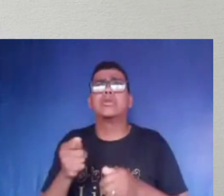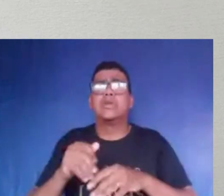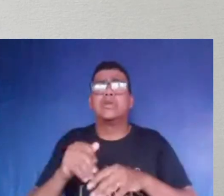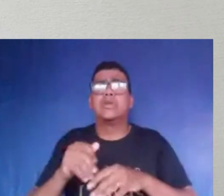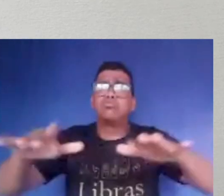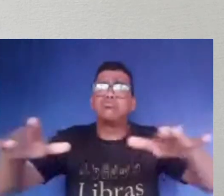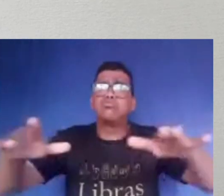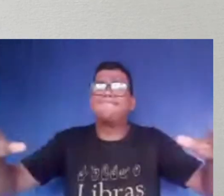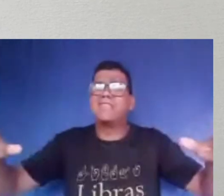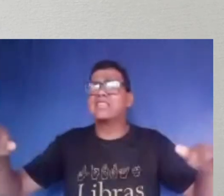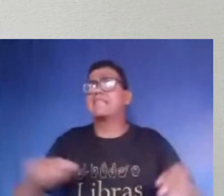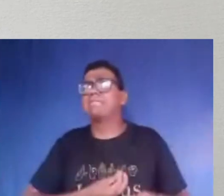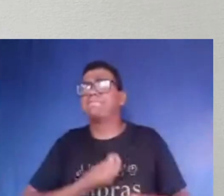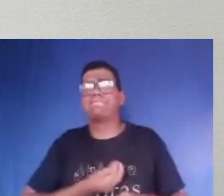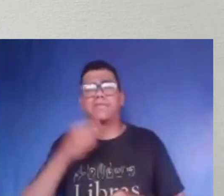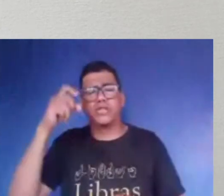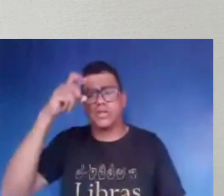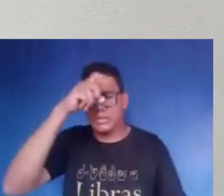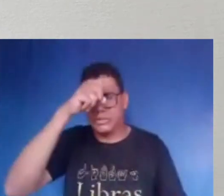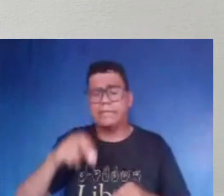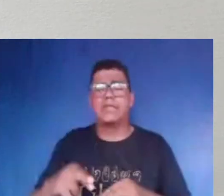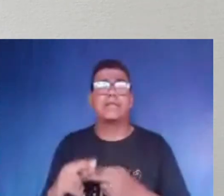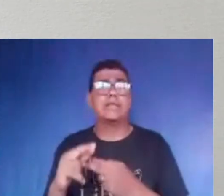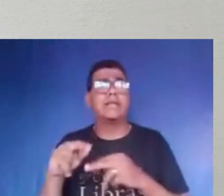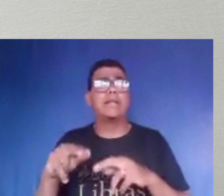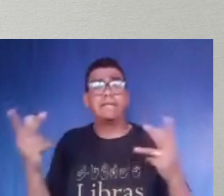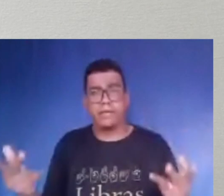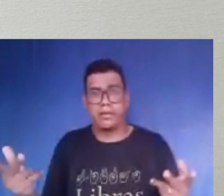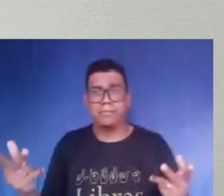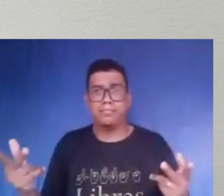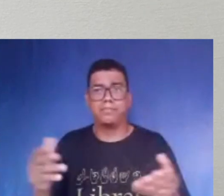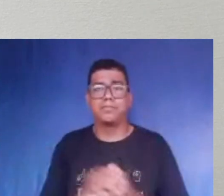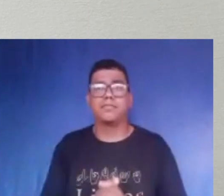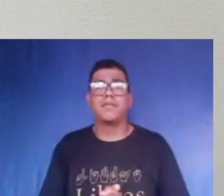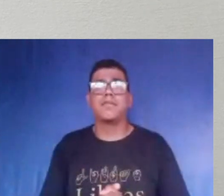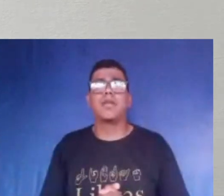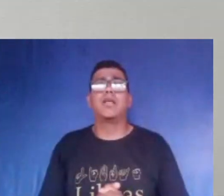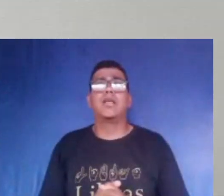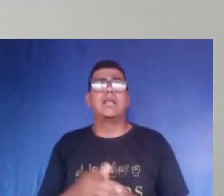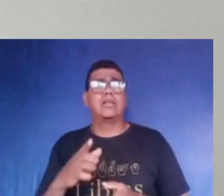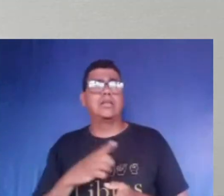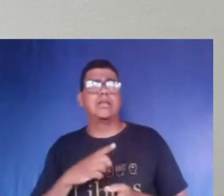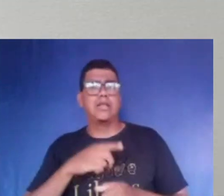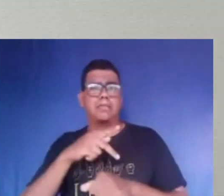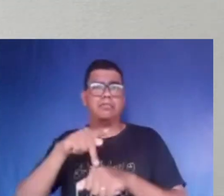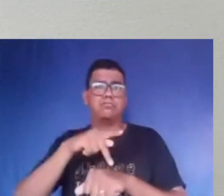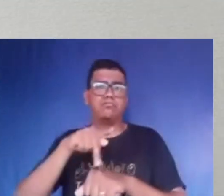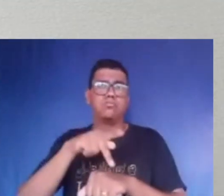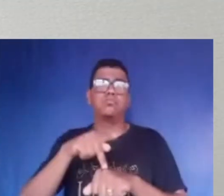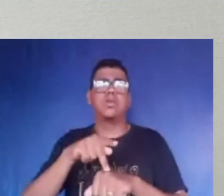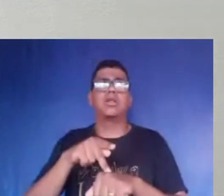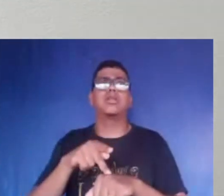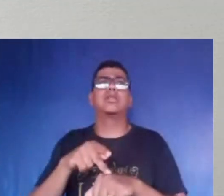espalhadas nos confins da Terra, vivendo com situações completamente adversas e diferentes das nossas. né? Certamente alguns desses países